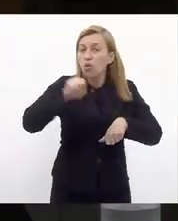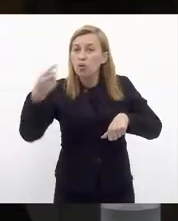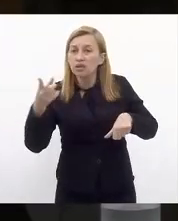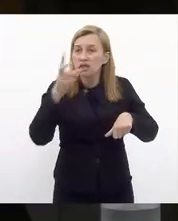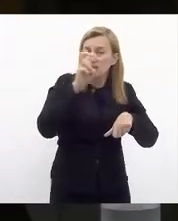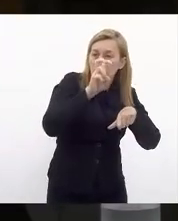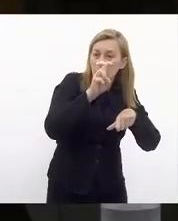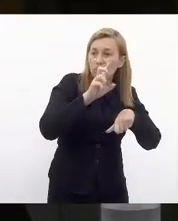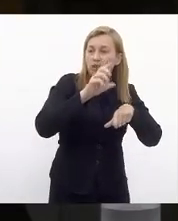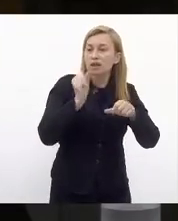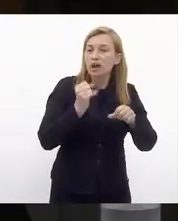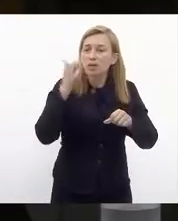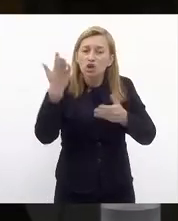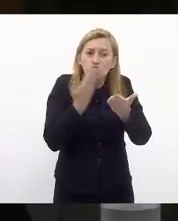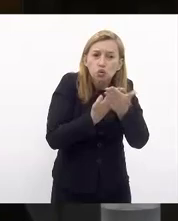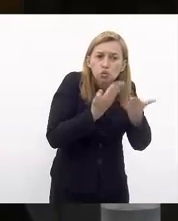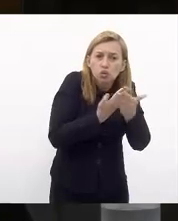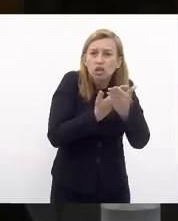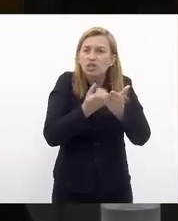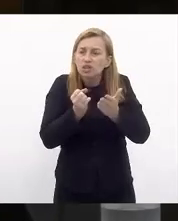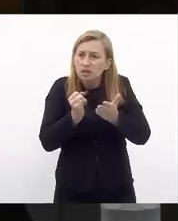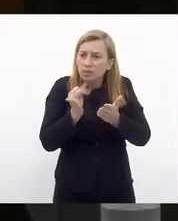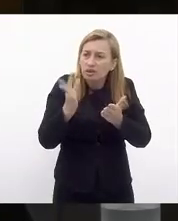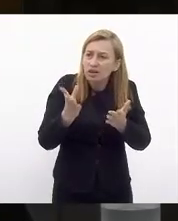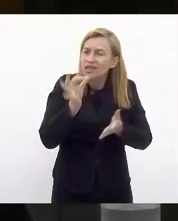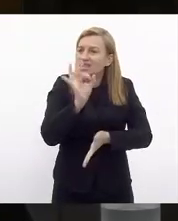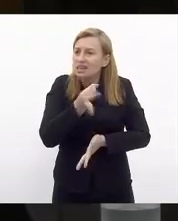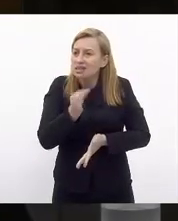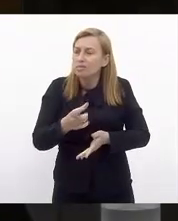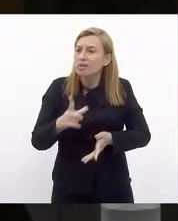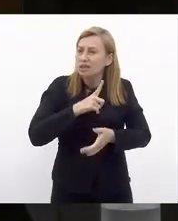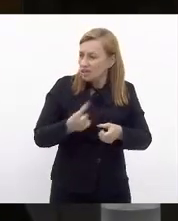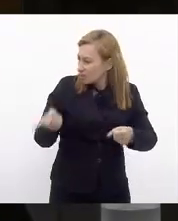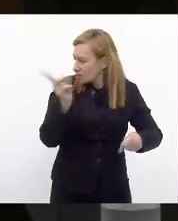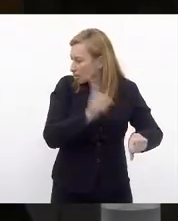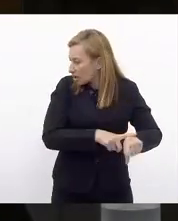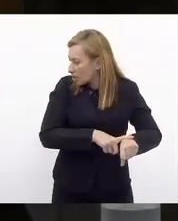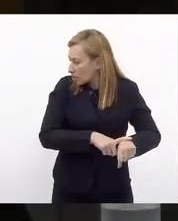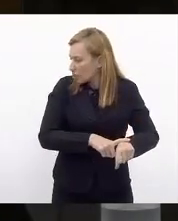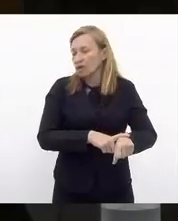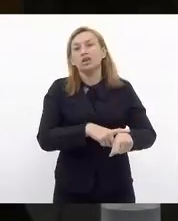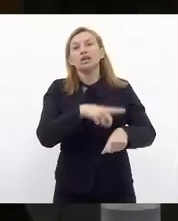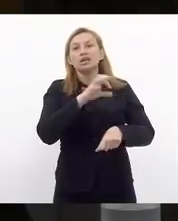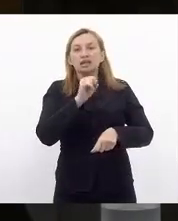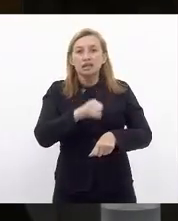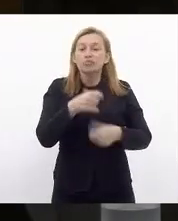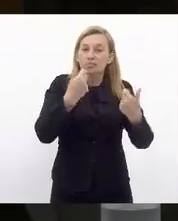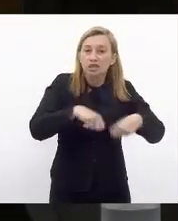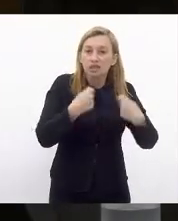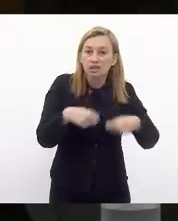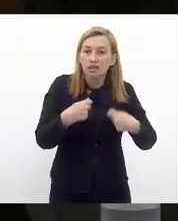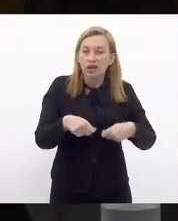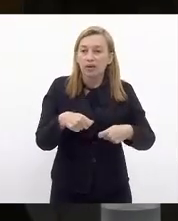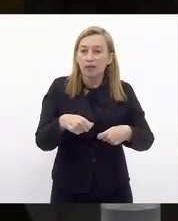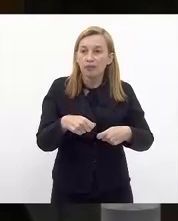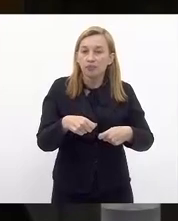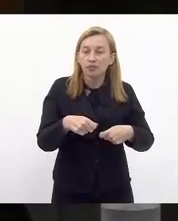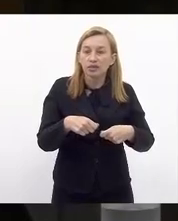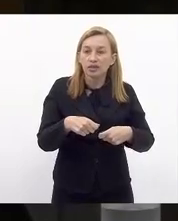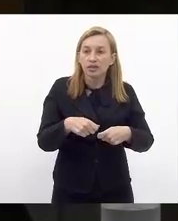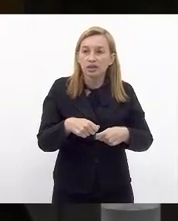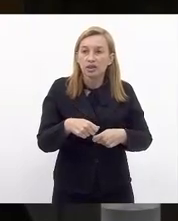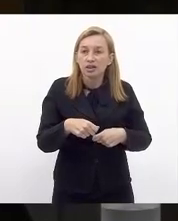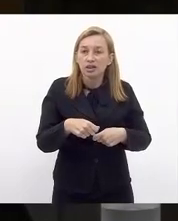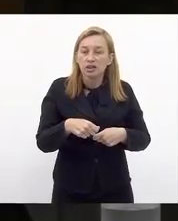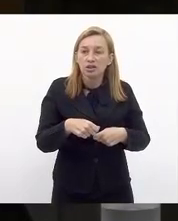manhã ficamos estudando de madrugada justamente para que a gente tenha tempo de que se for necessário ter Idas e